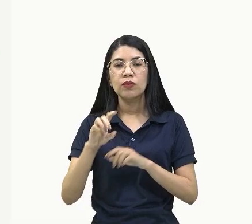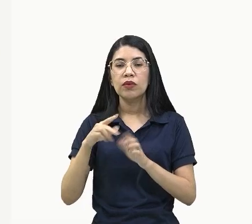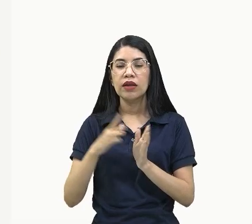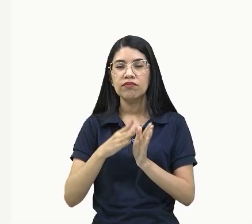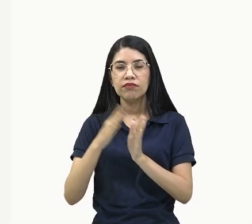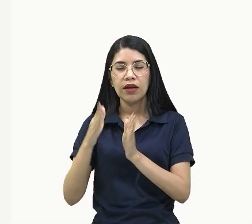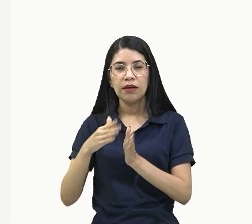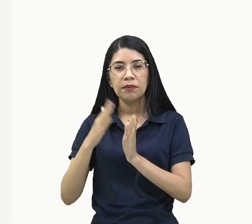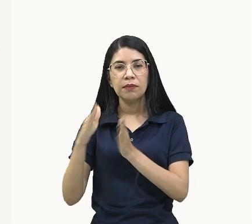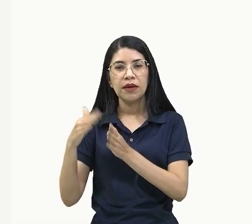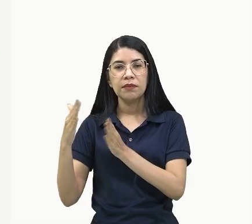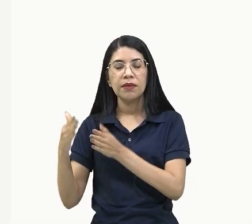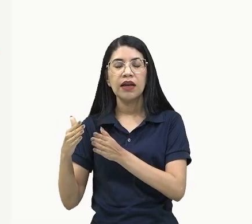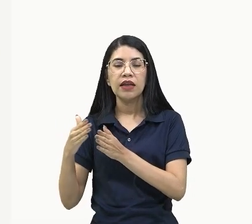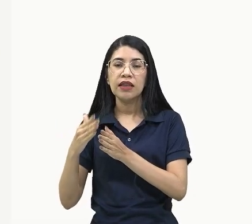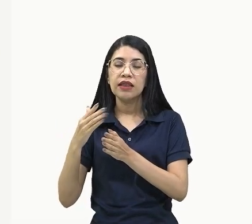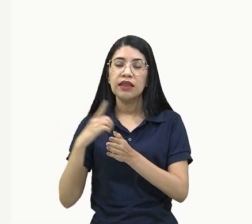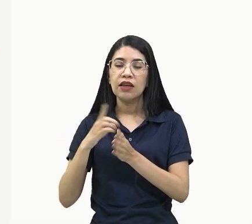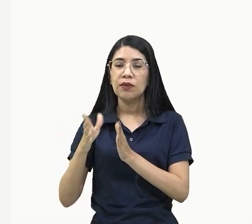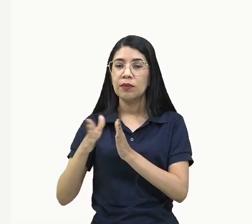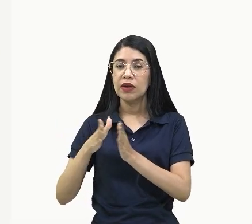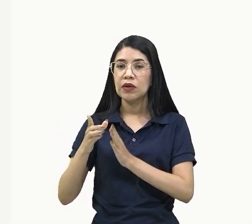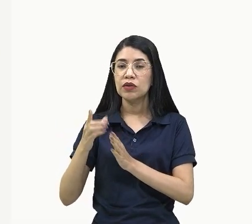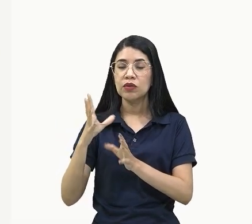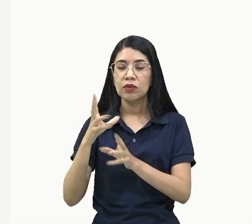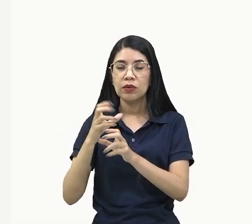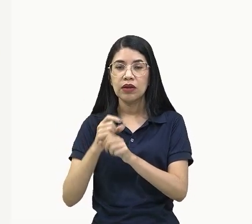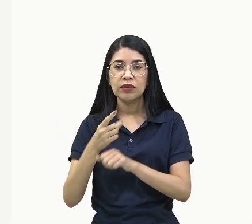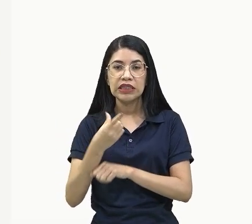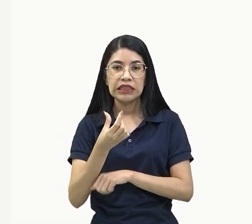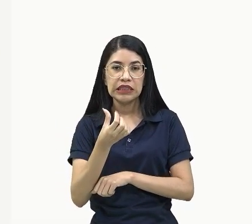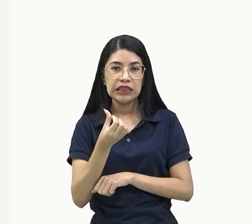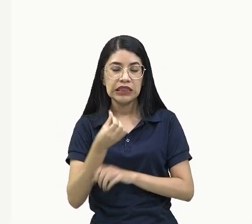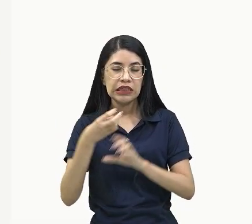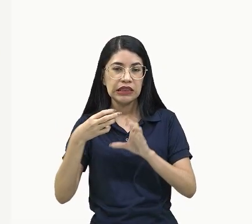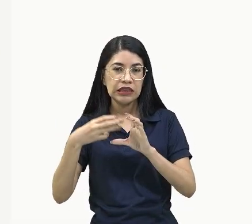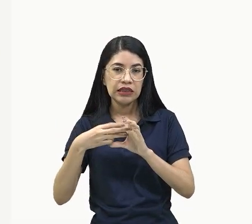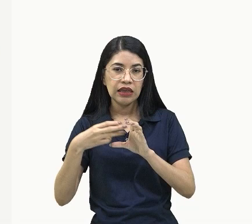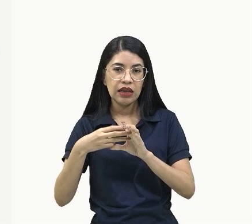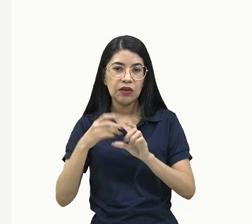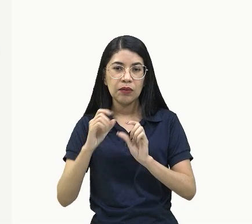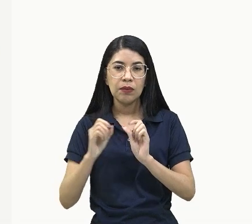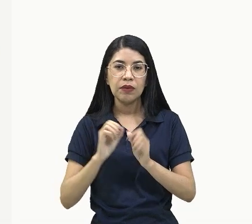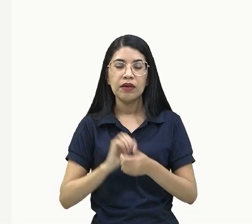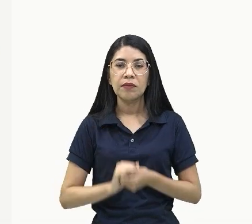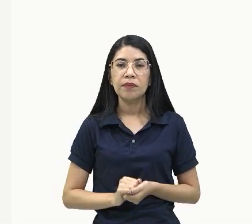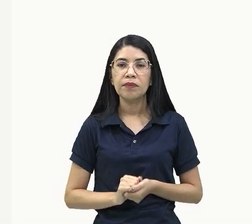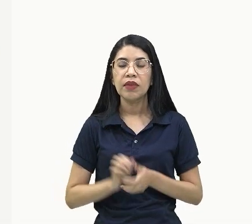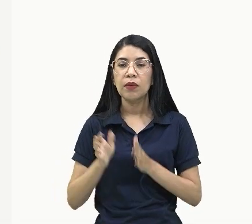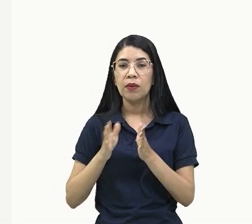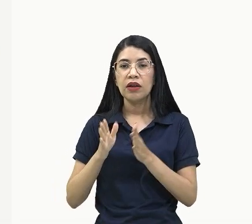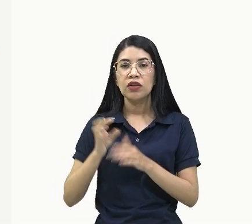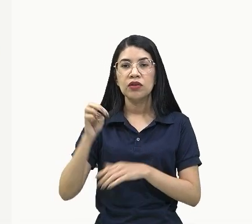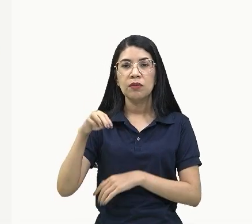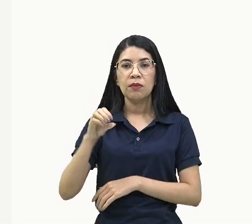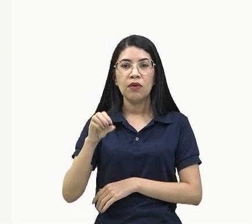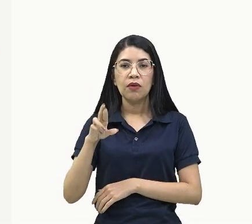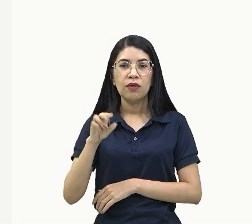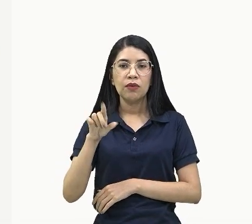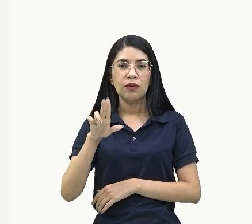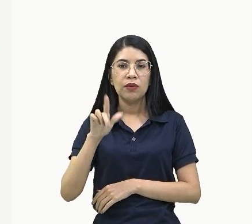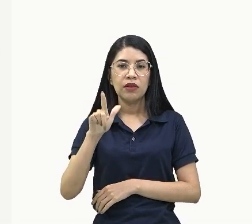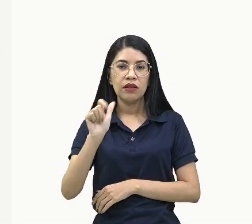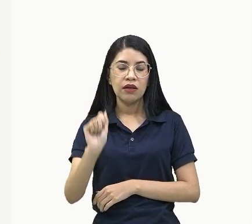num estágio específico de 16 células, que a gente chama de estágio de mórula, onde ela